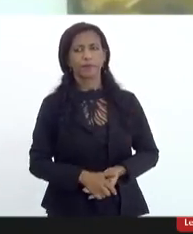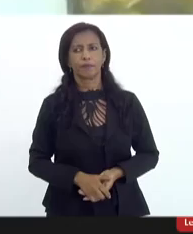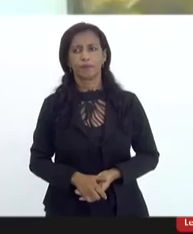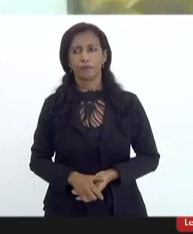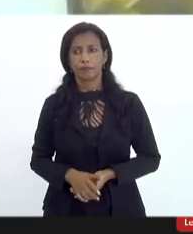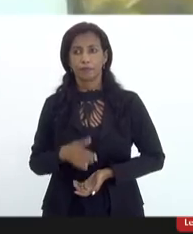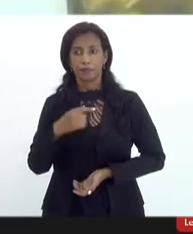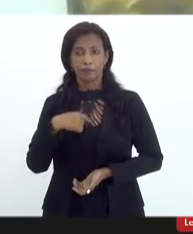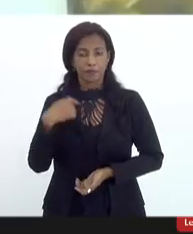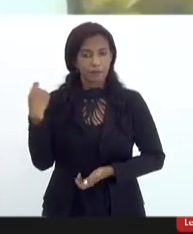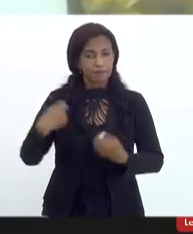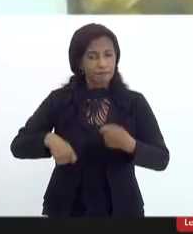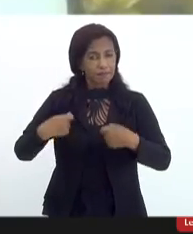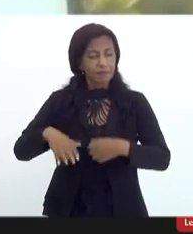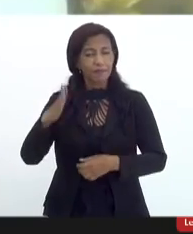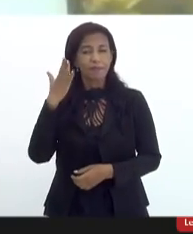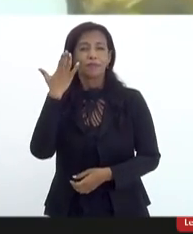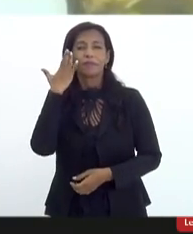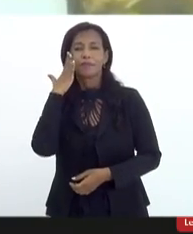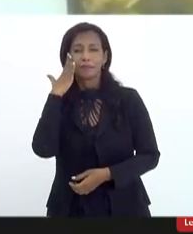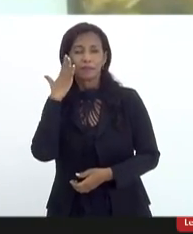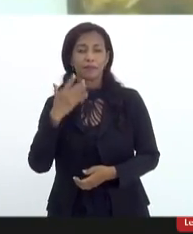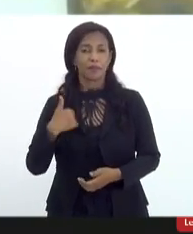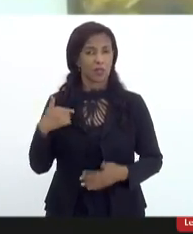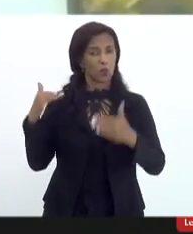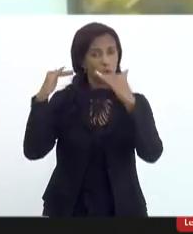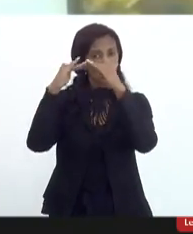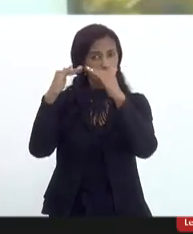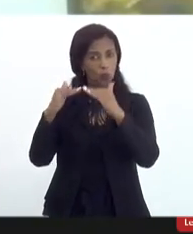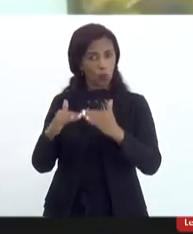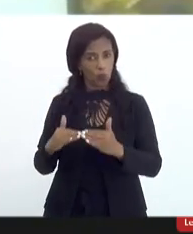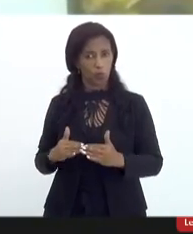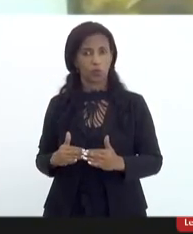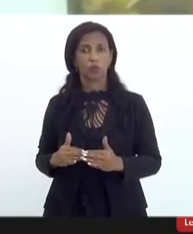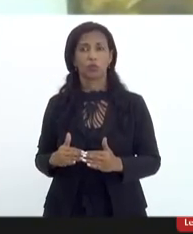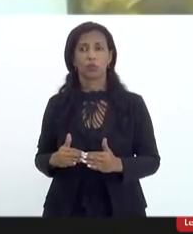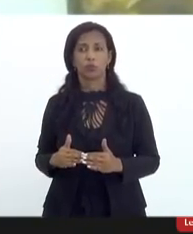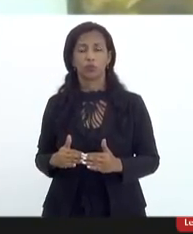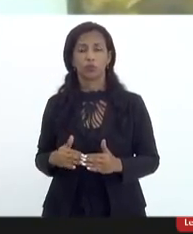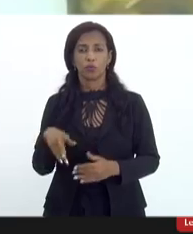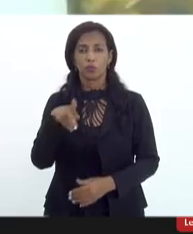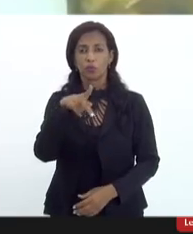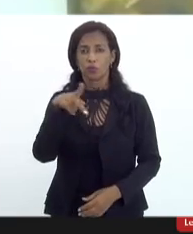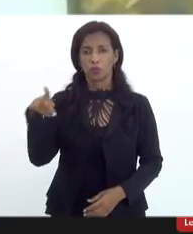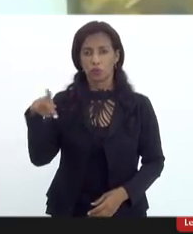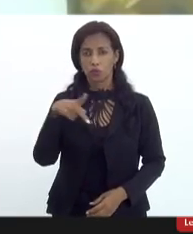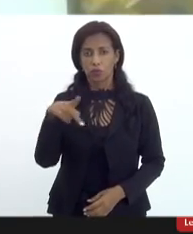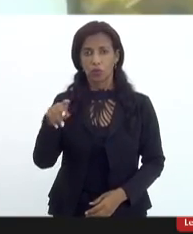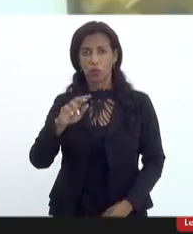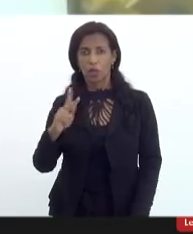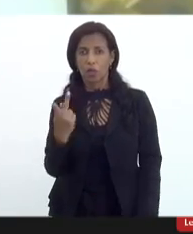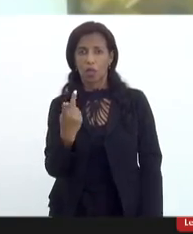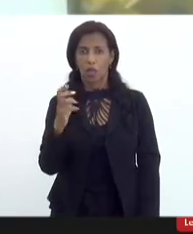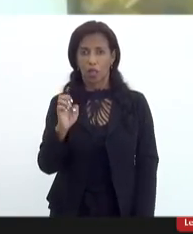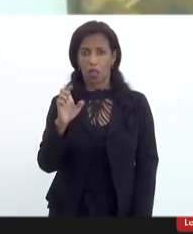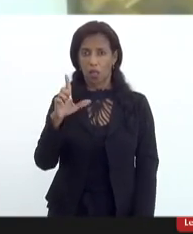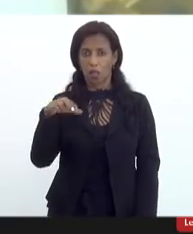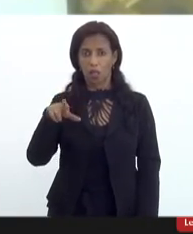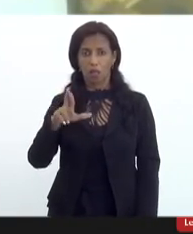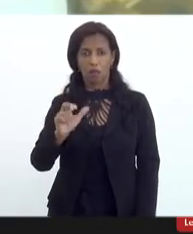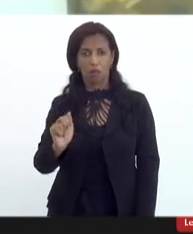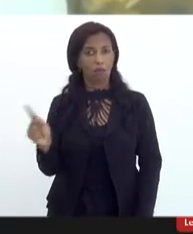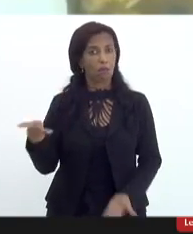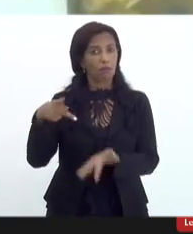E a gente precisa entender, e eu concordo com a professora Helena, que,